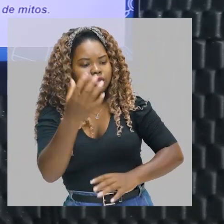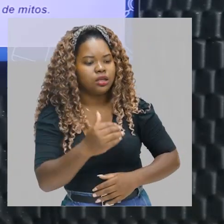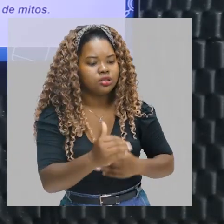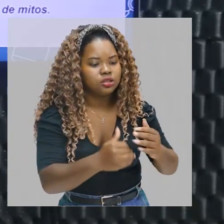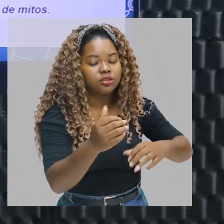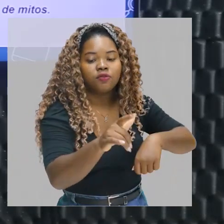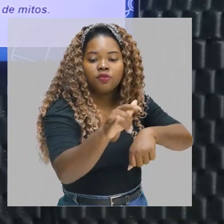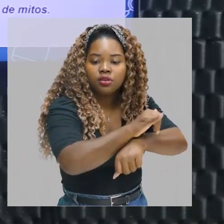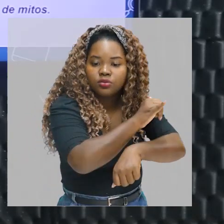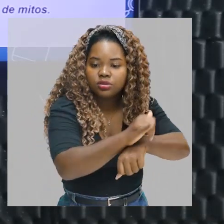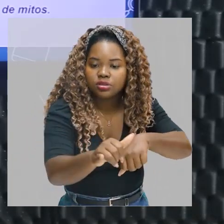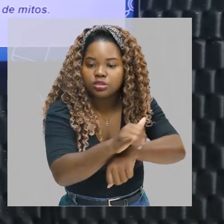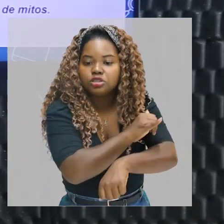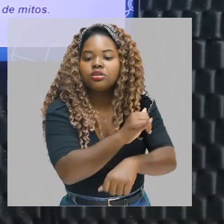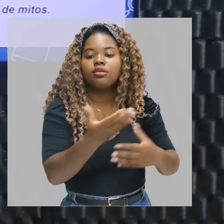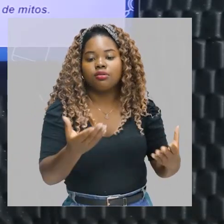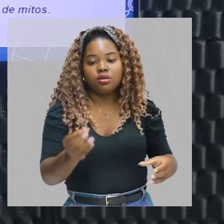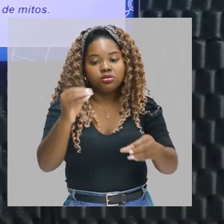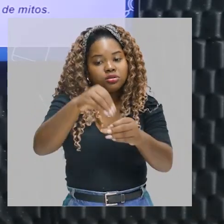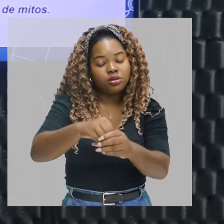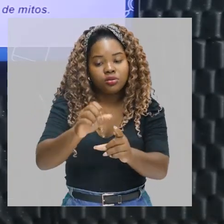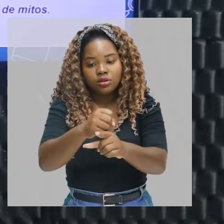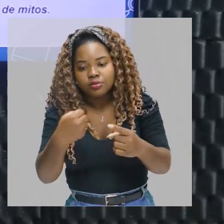da sua sociedade. Tá ok?